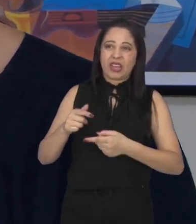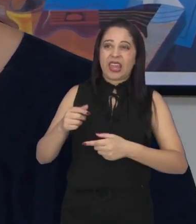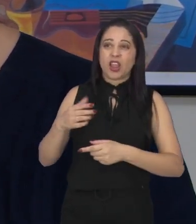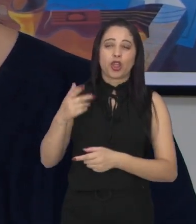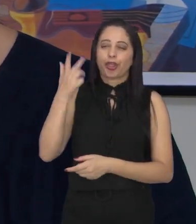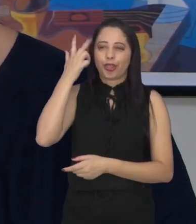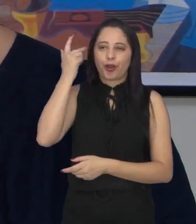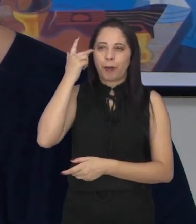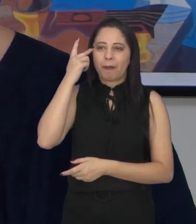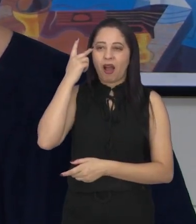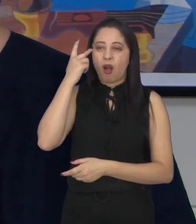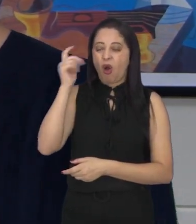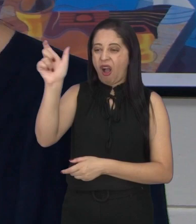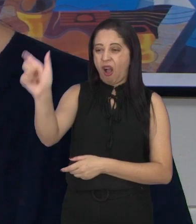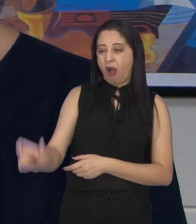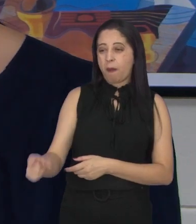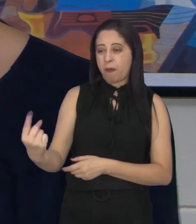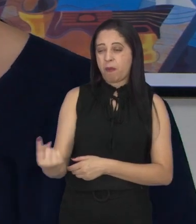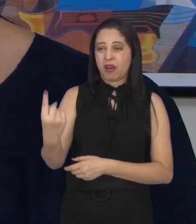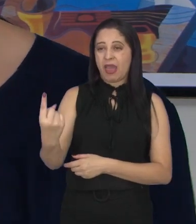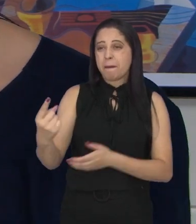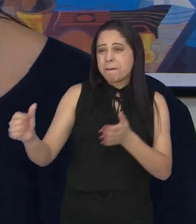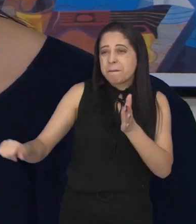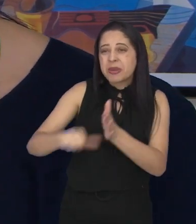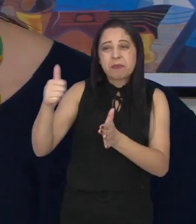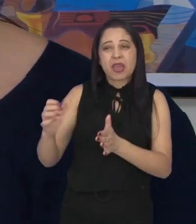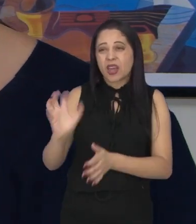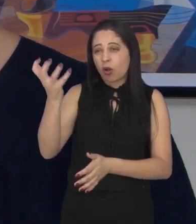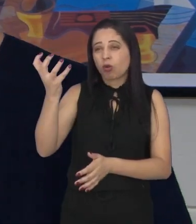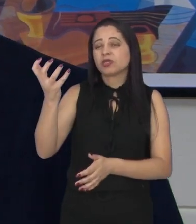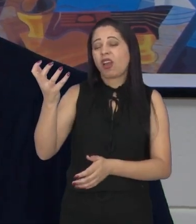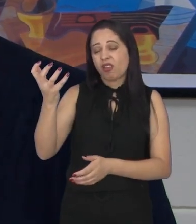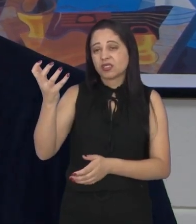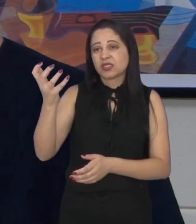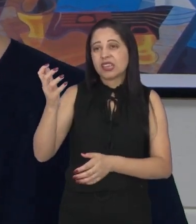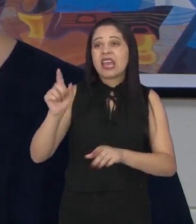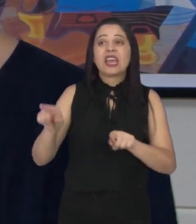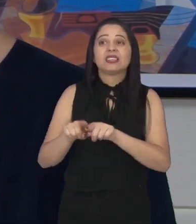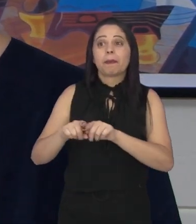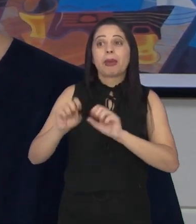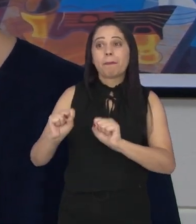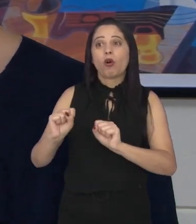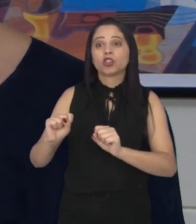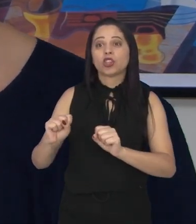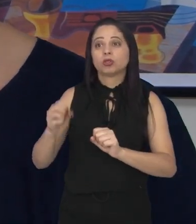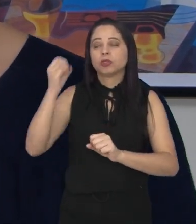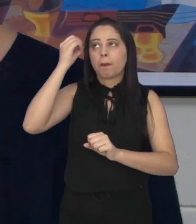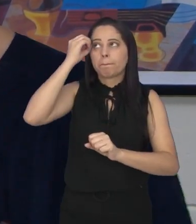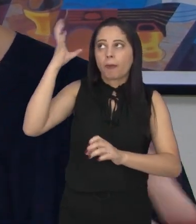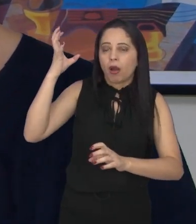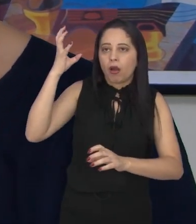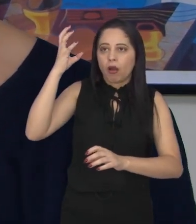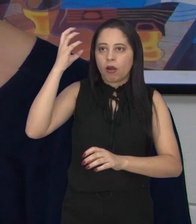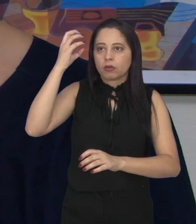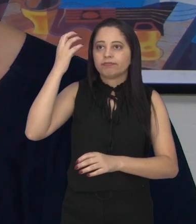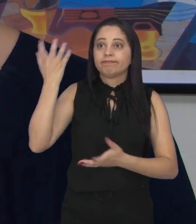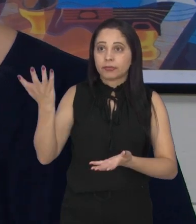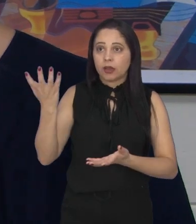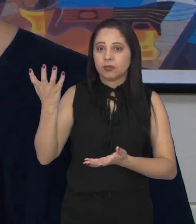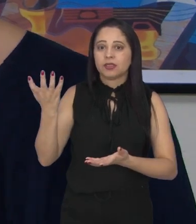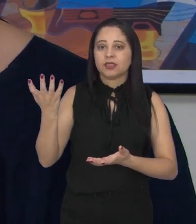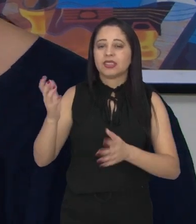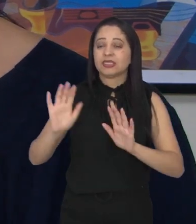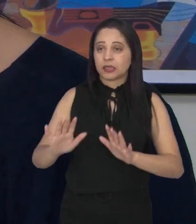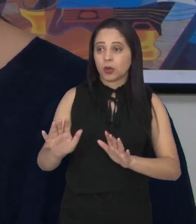isso acontece. Né? E é muito comum a gente ter falsa memória de sofrimento, né? Misturar, de repente, um evento com outro